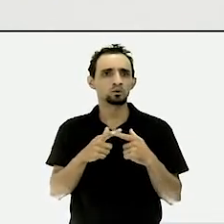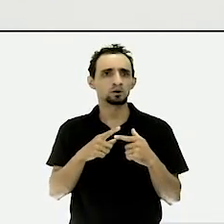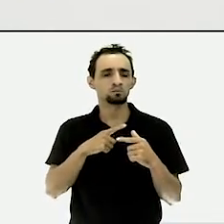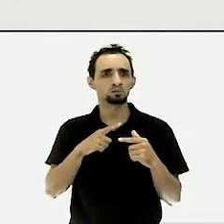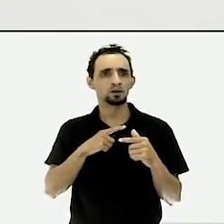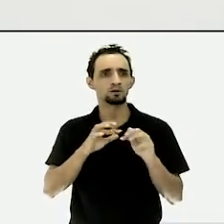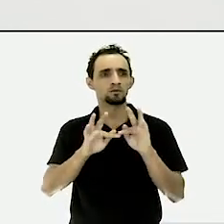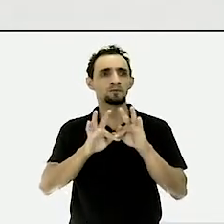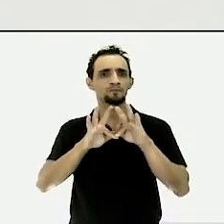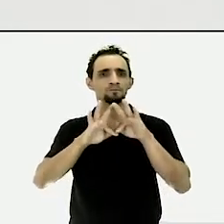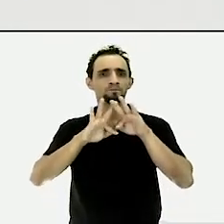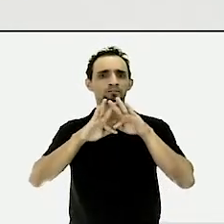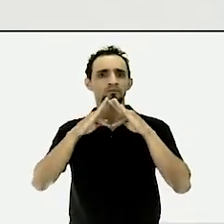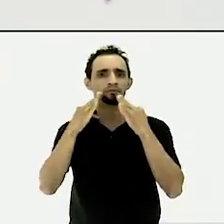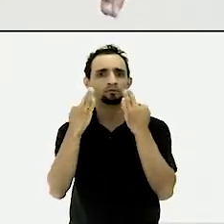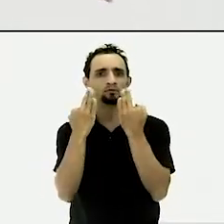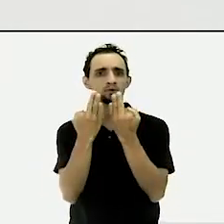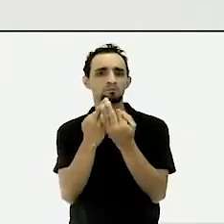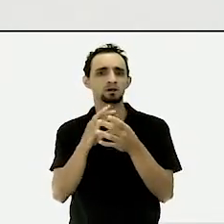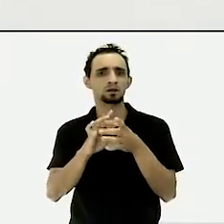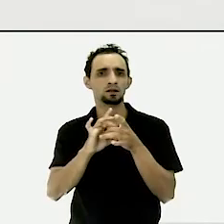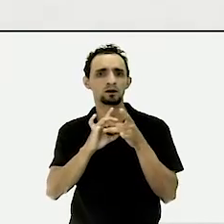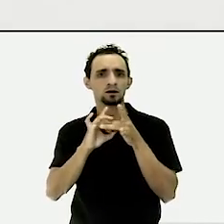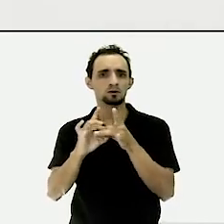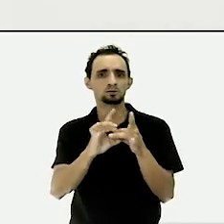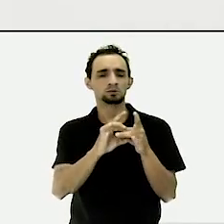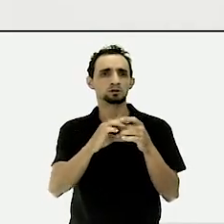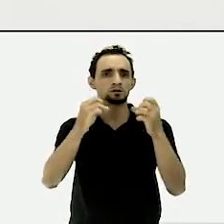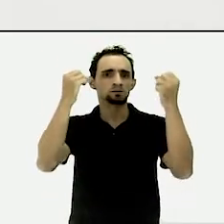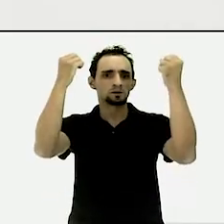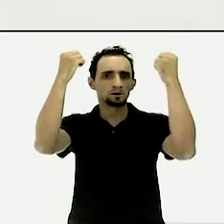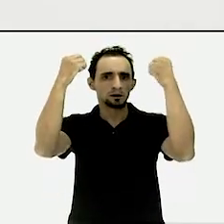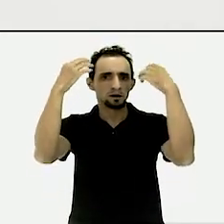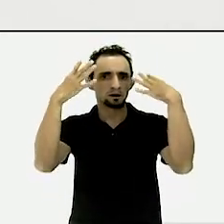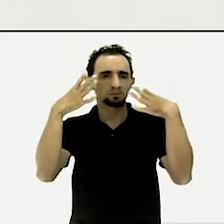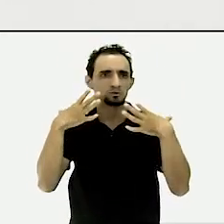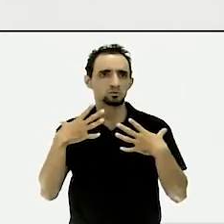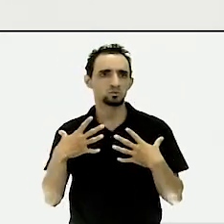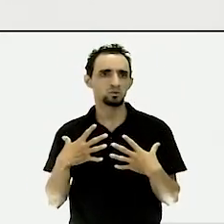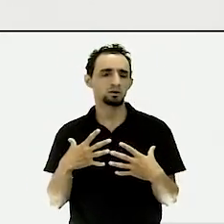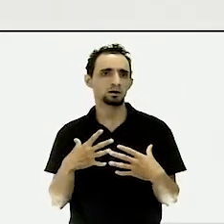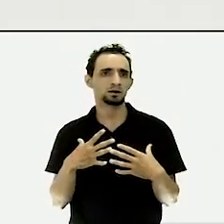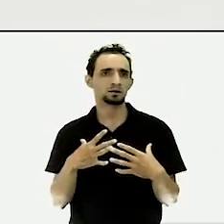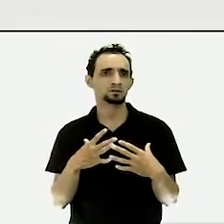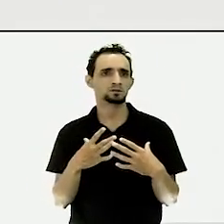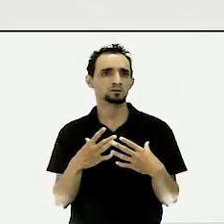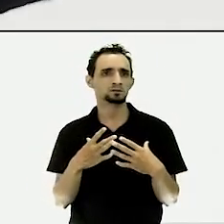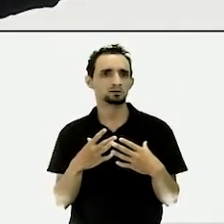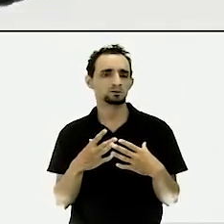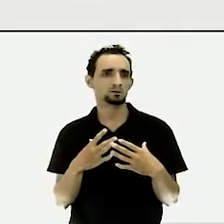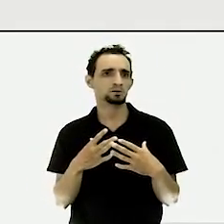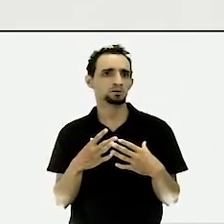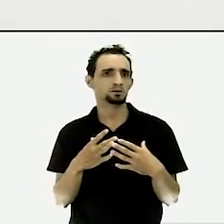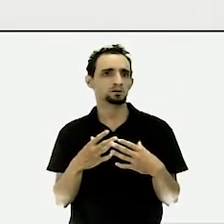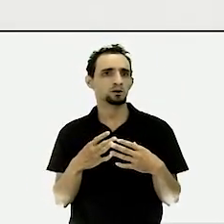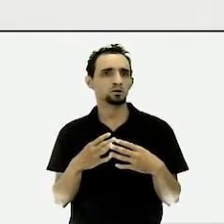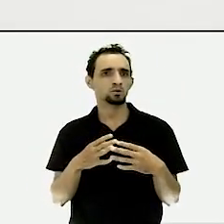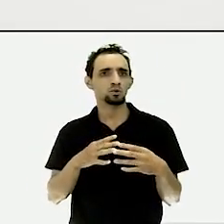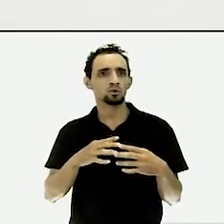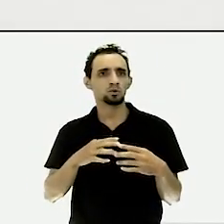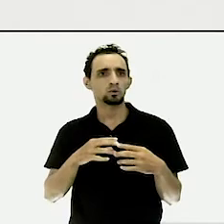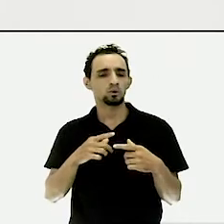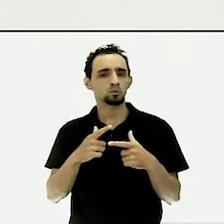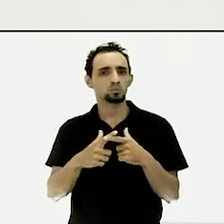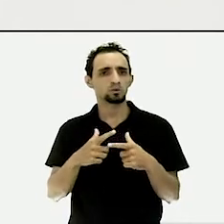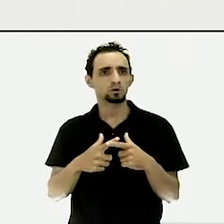defesa desses covardes, desses caras que não têm vergonha na cara, porque é muito fácil ser macho em casa. Sai na rua, não é de